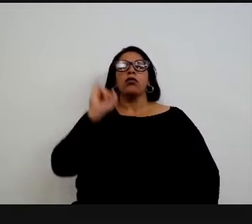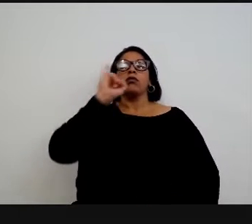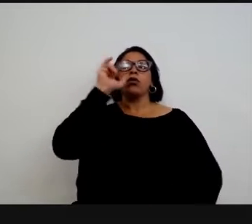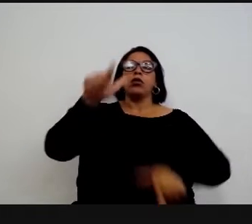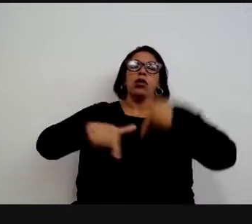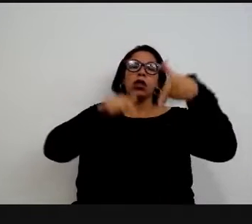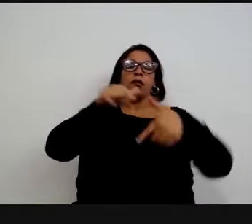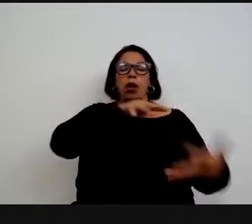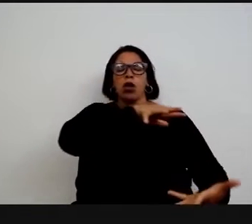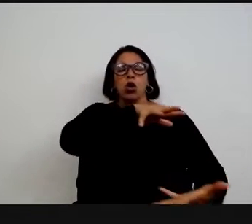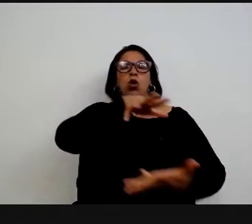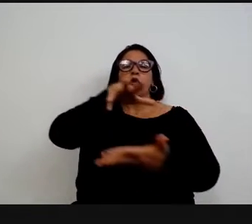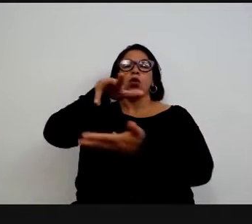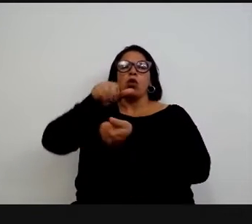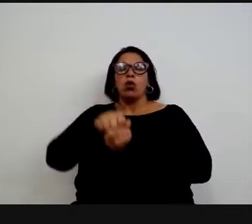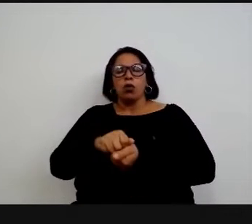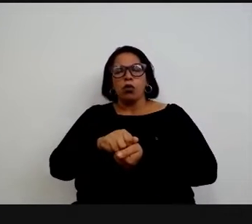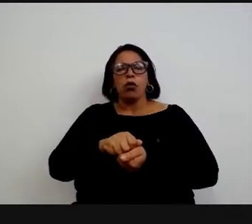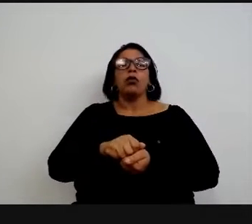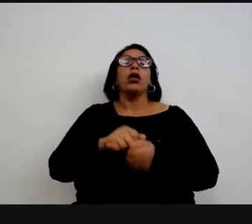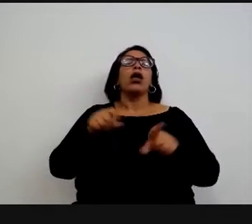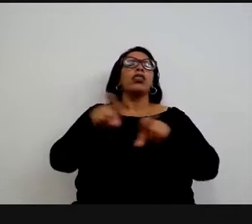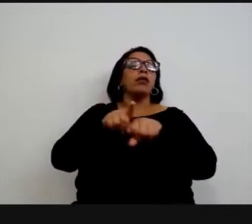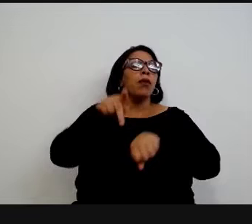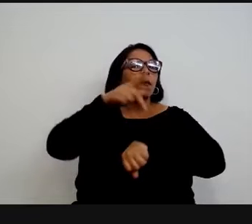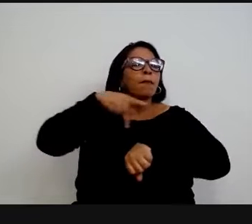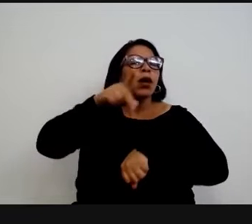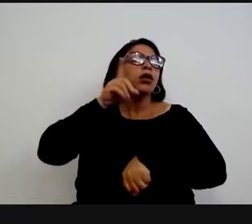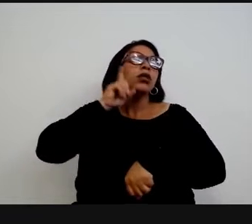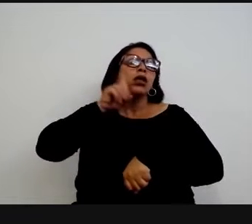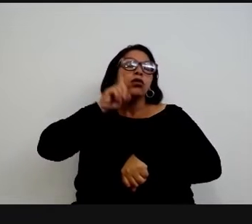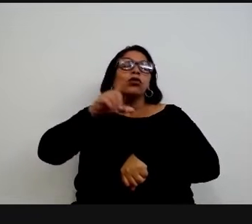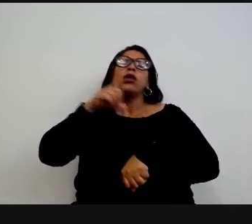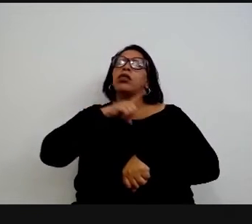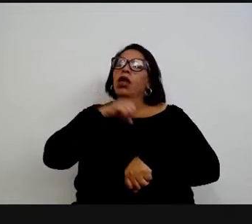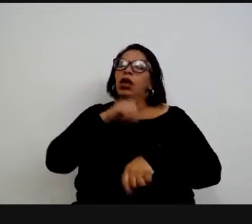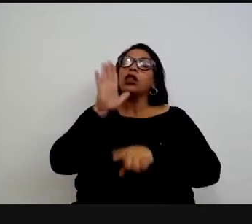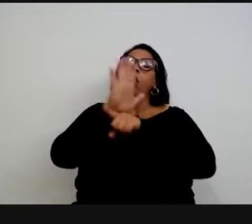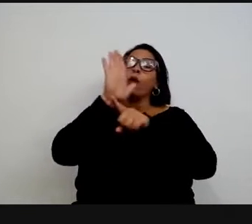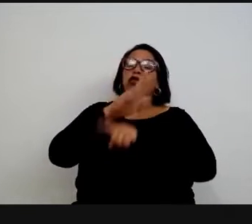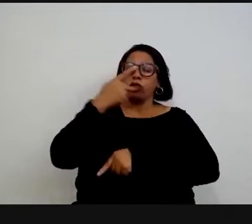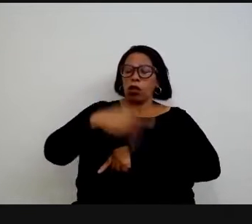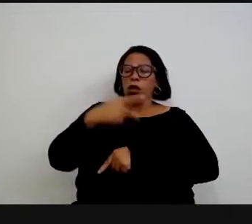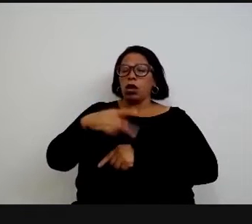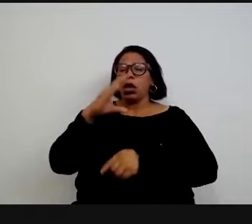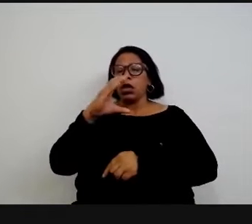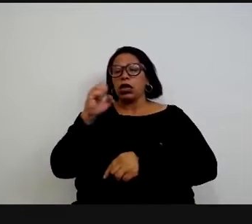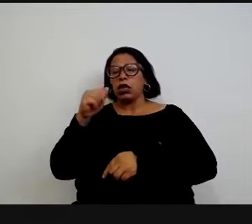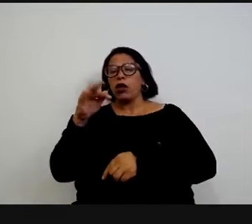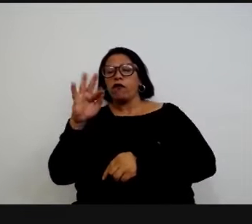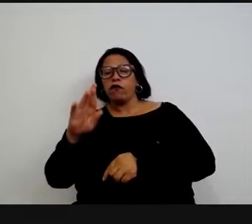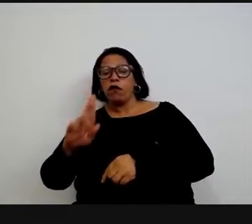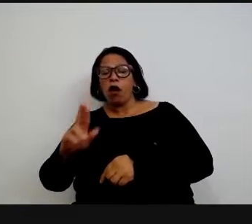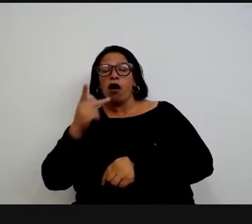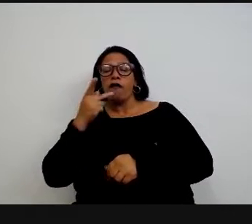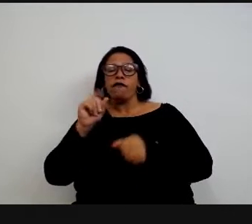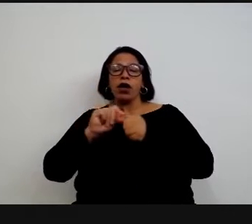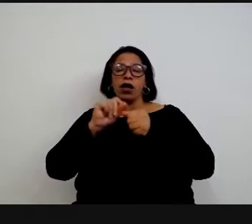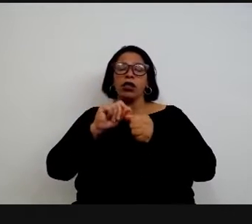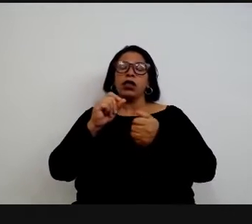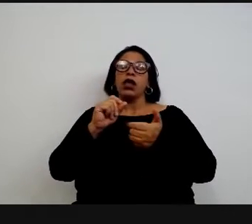questão no mundo todo, inclusive o David Ives de Harvard, várias pessoas que estão ajudando a gente a fazer essa